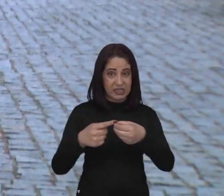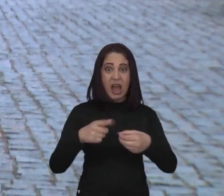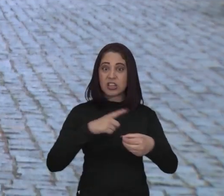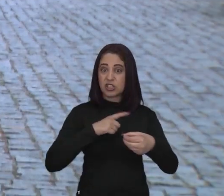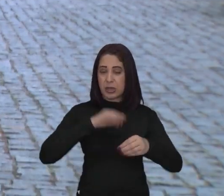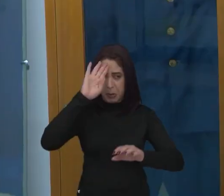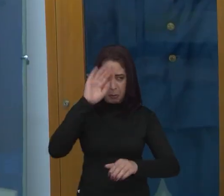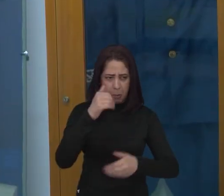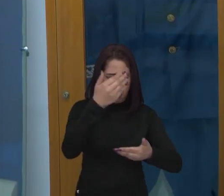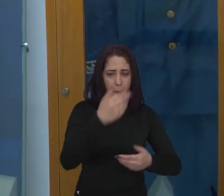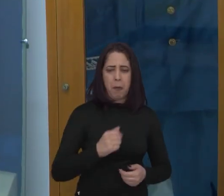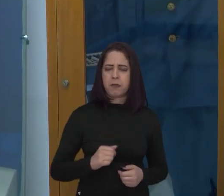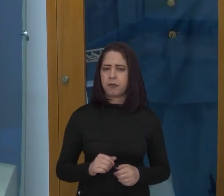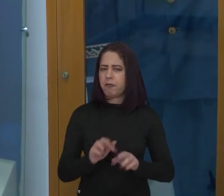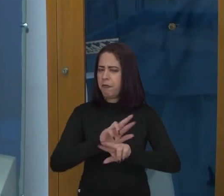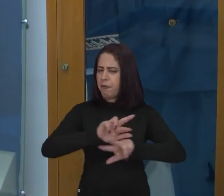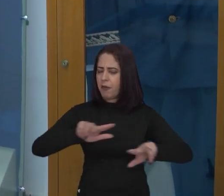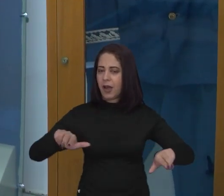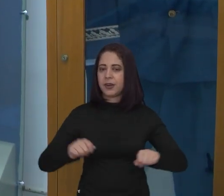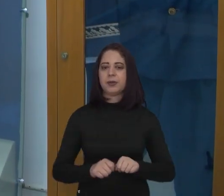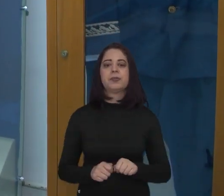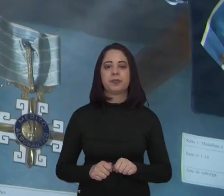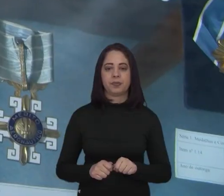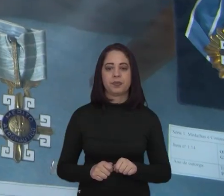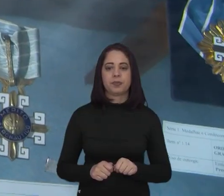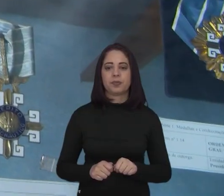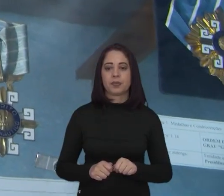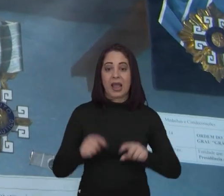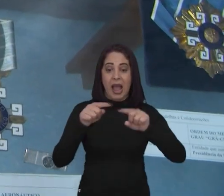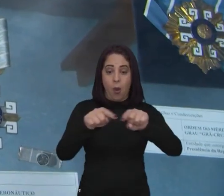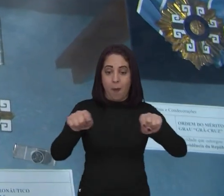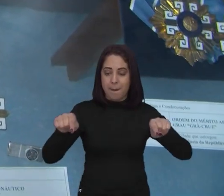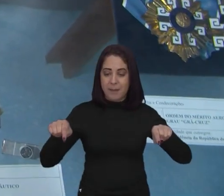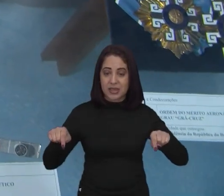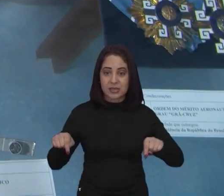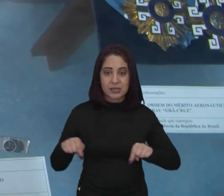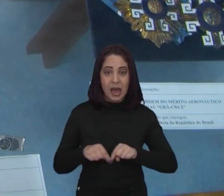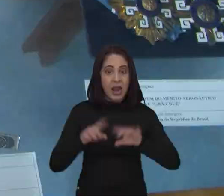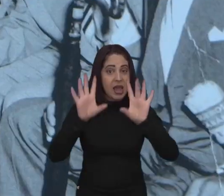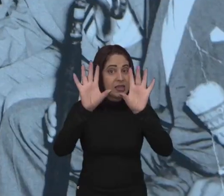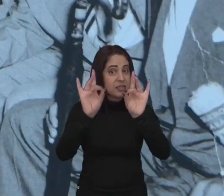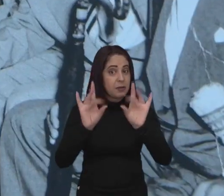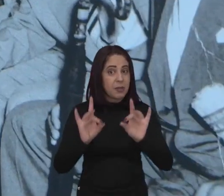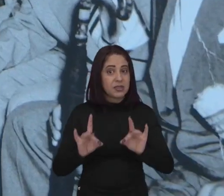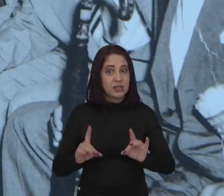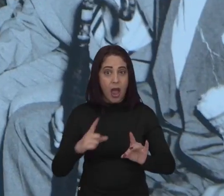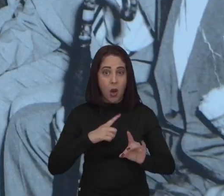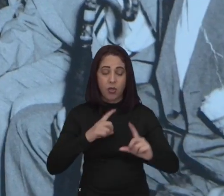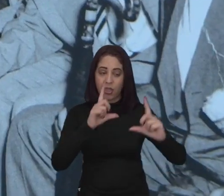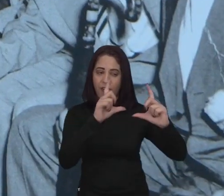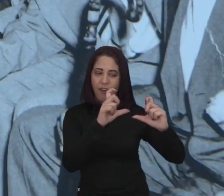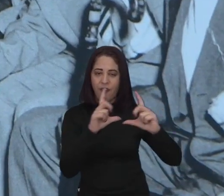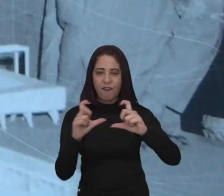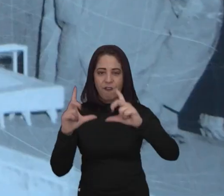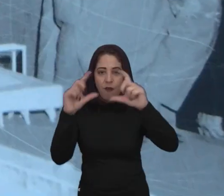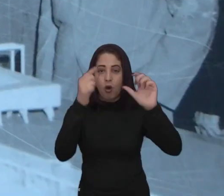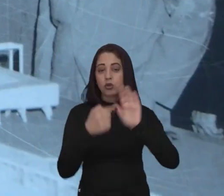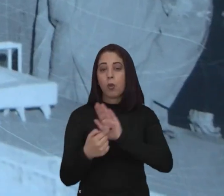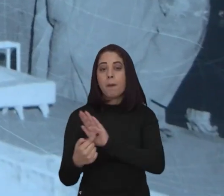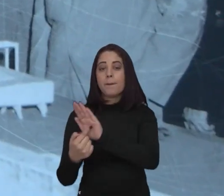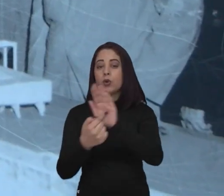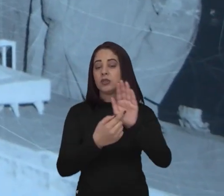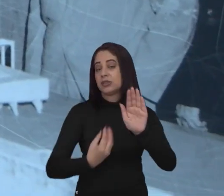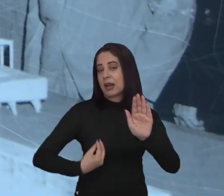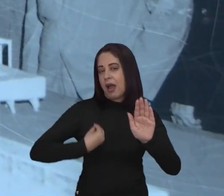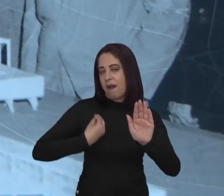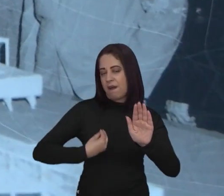toda a cidade. O Memorial Aeroespacial Brasileiro dedica uma sala à figura de Montenegro. Fotos mostram um pouco do que ele